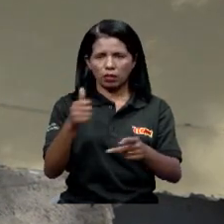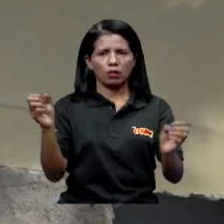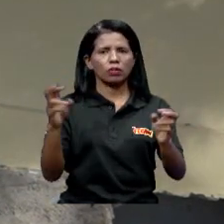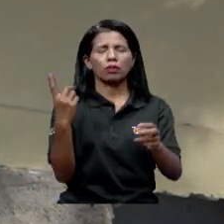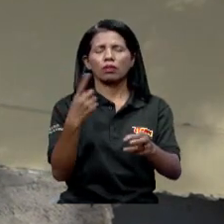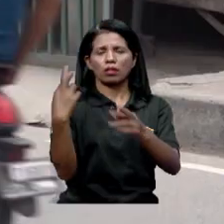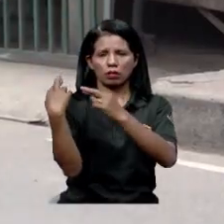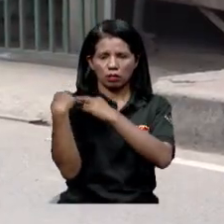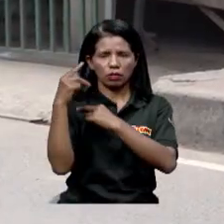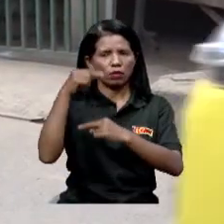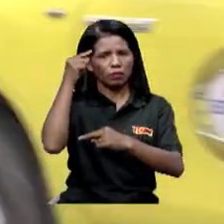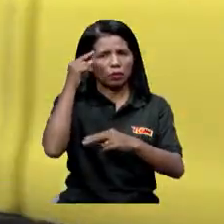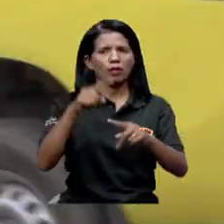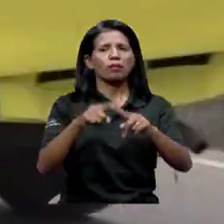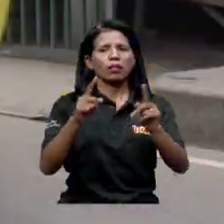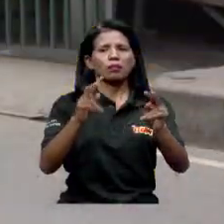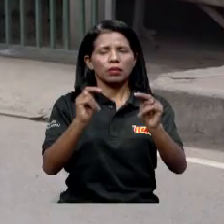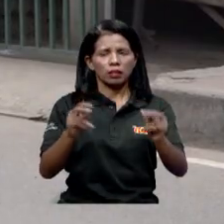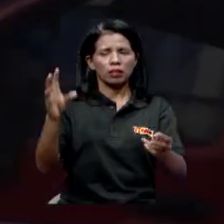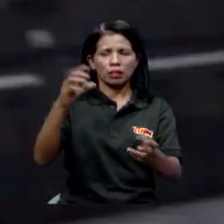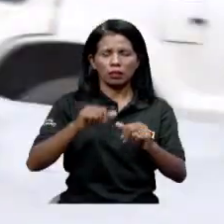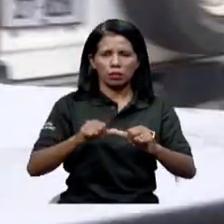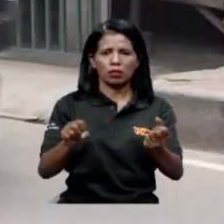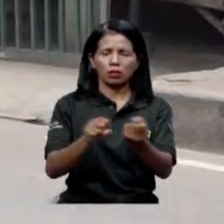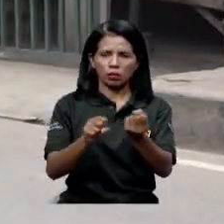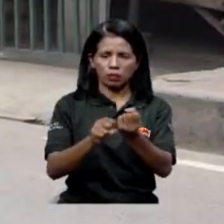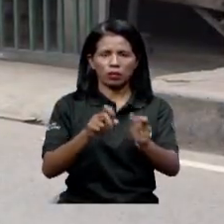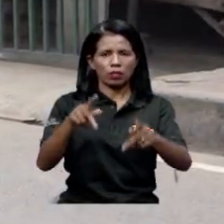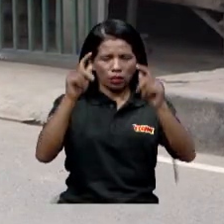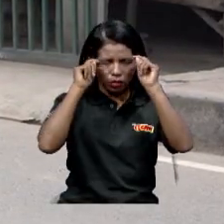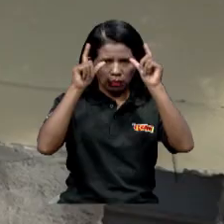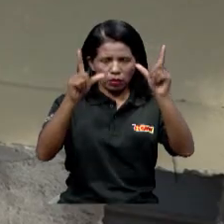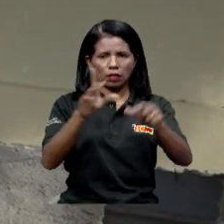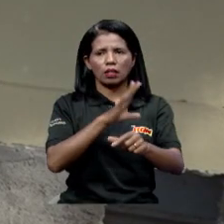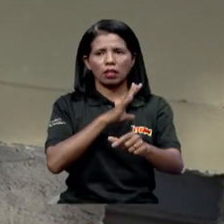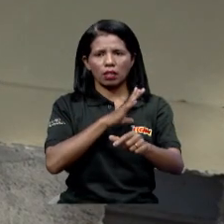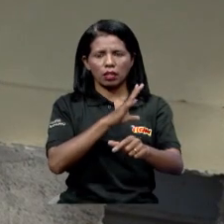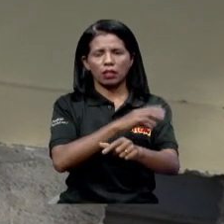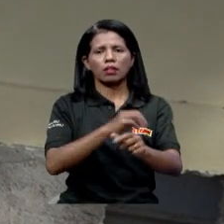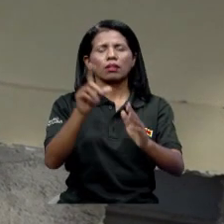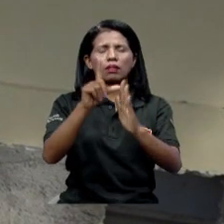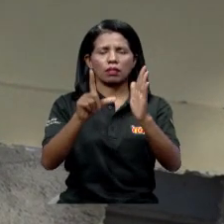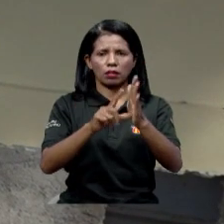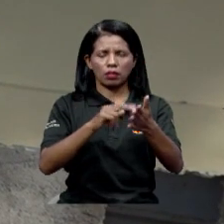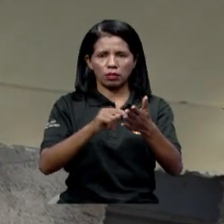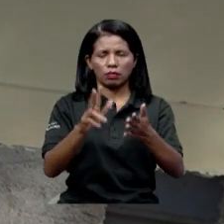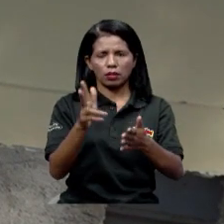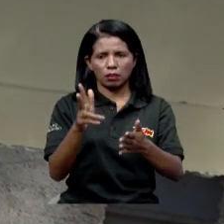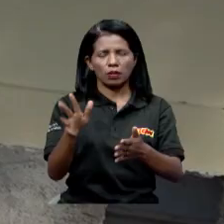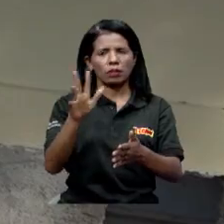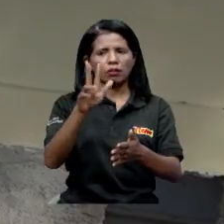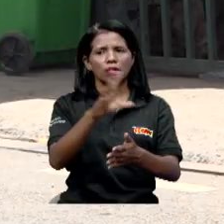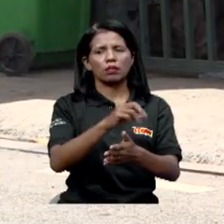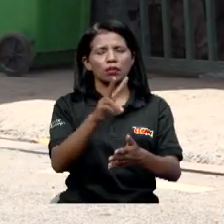responsabilidade governonian. Mai be precisa mos contribuição timoruan rasi. Henkata ko decreto lei numero 1938 bara